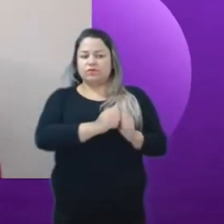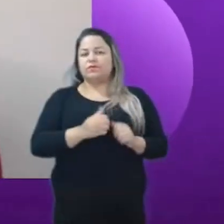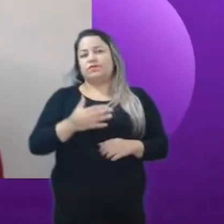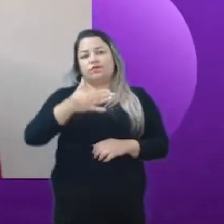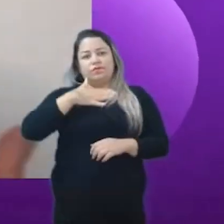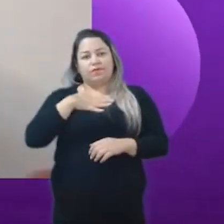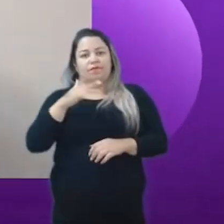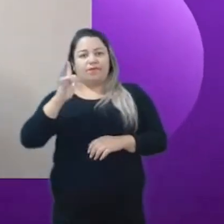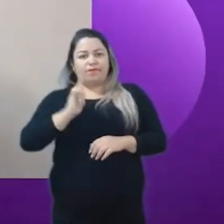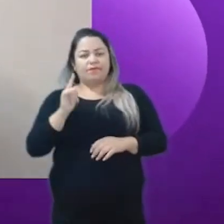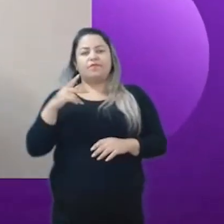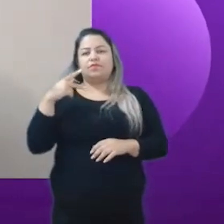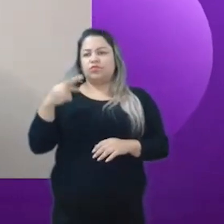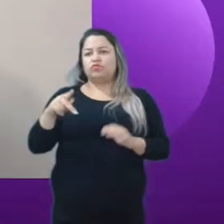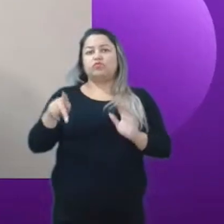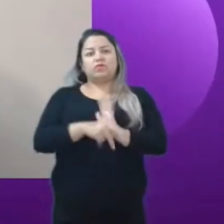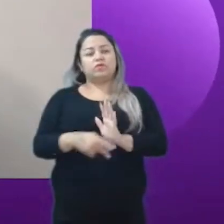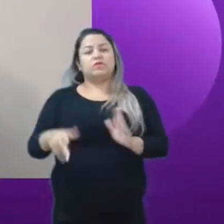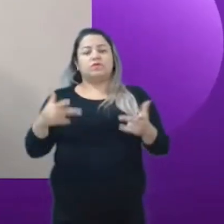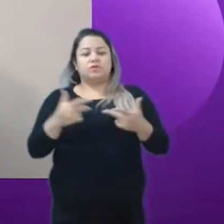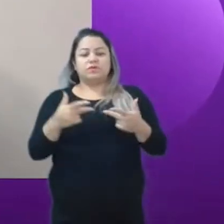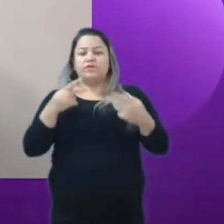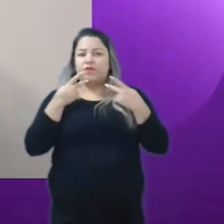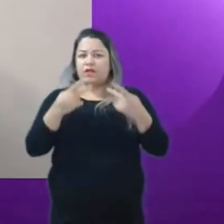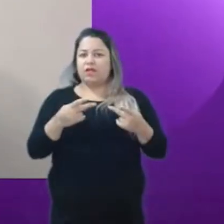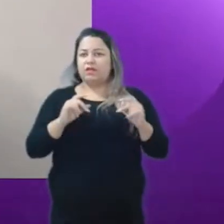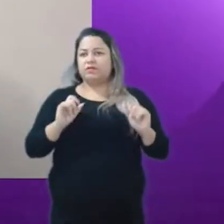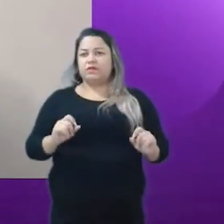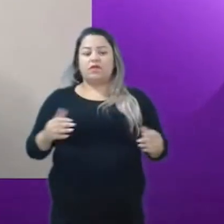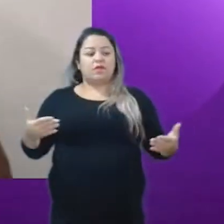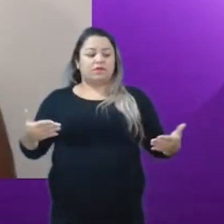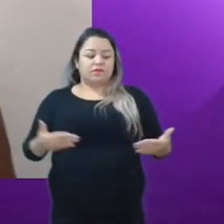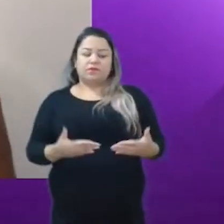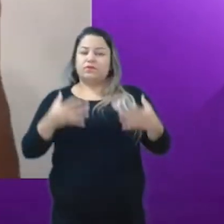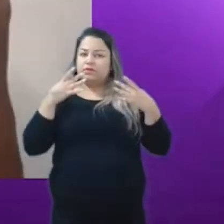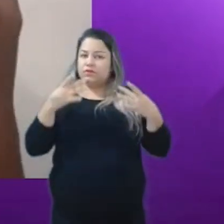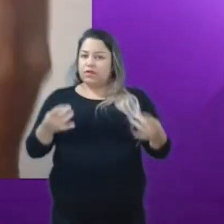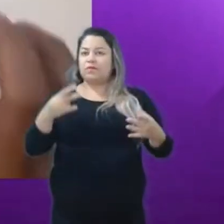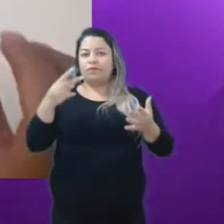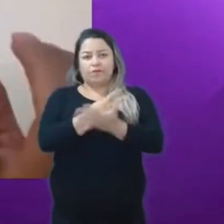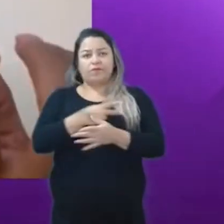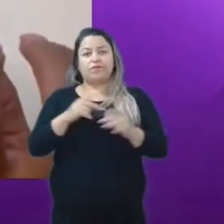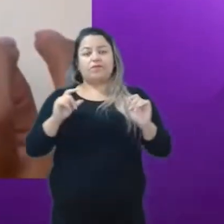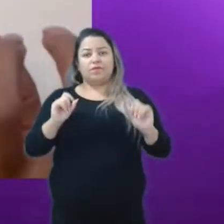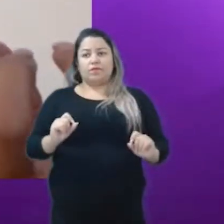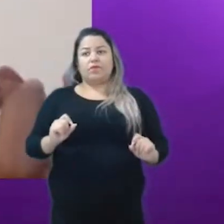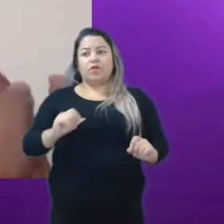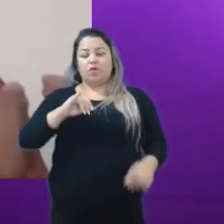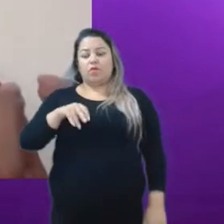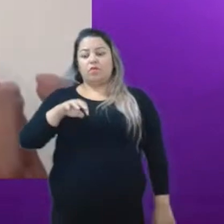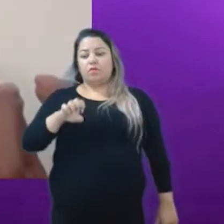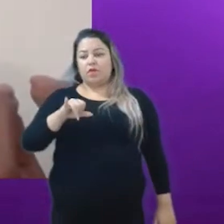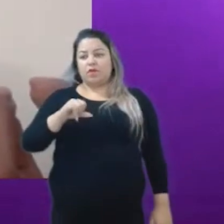têm suas questões a serem ditas, né? Então, nesse espetáculo, eu acho que nasce uma Jéssica para o teatro